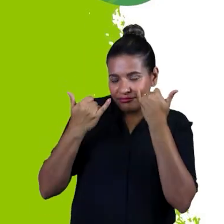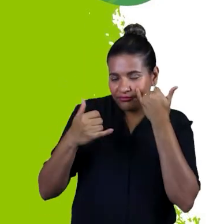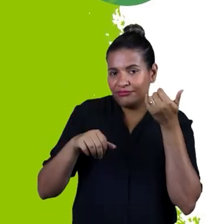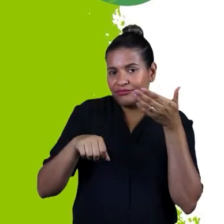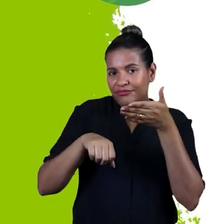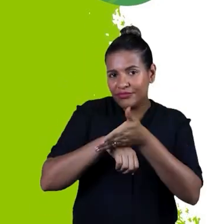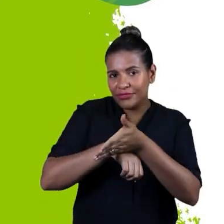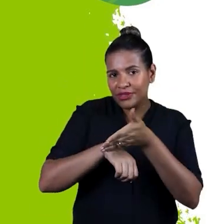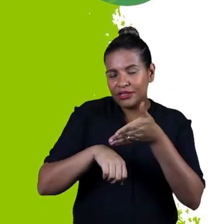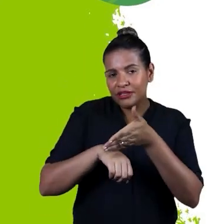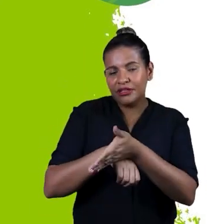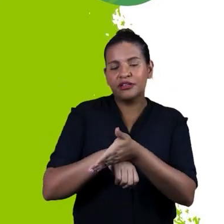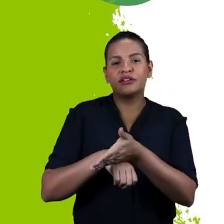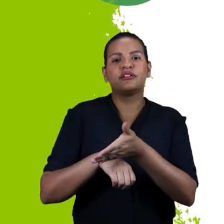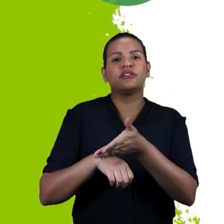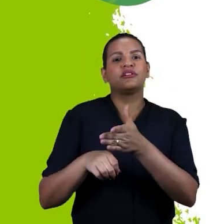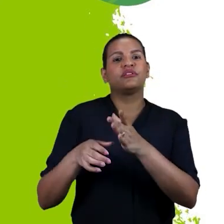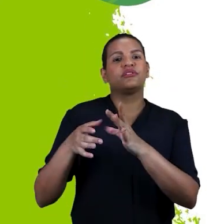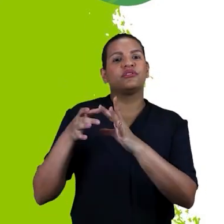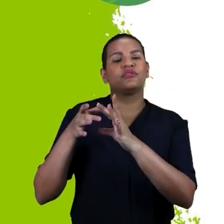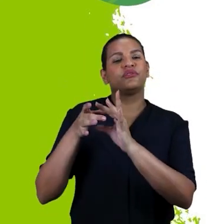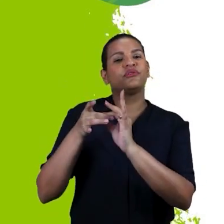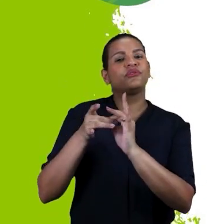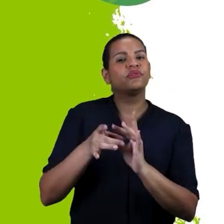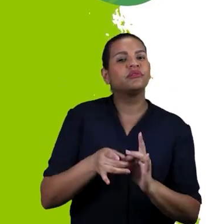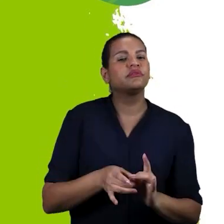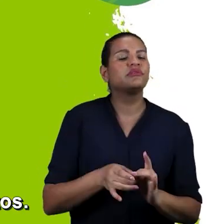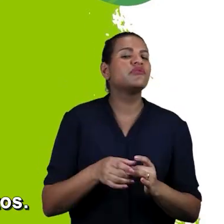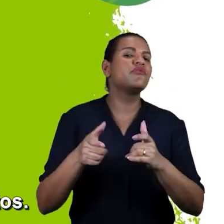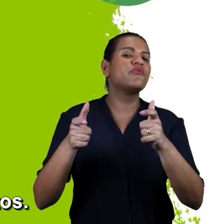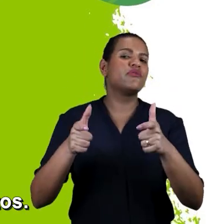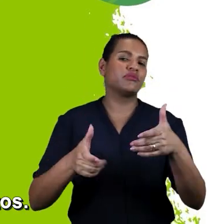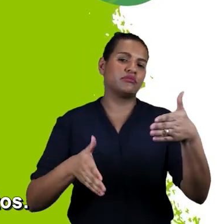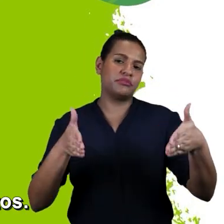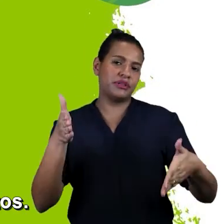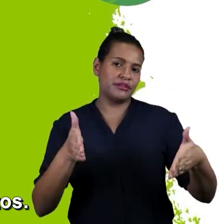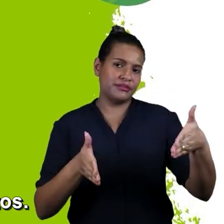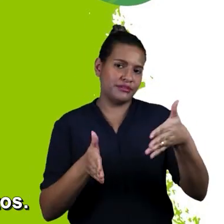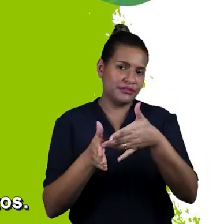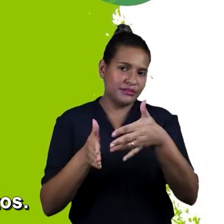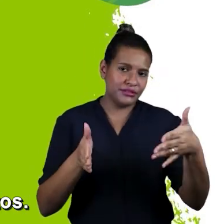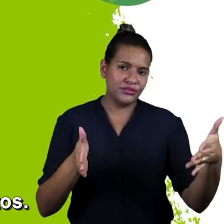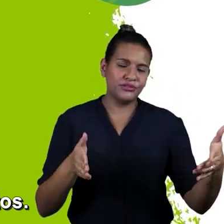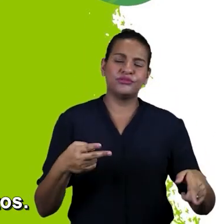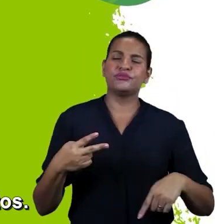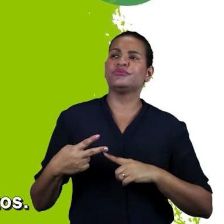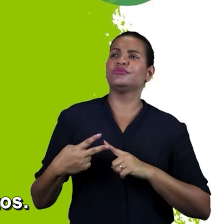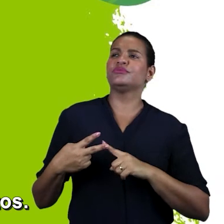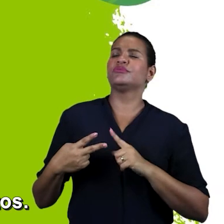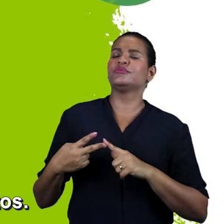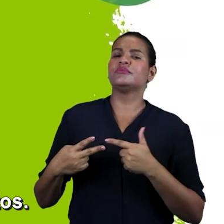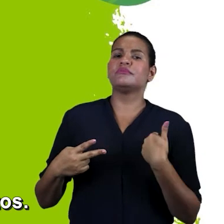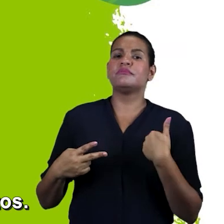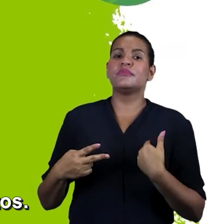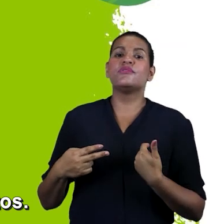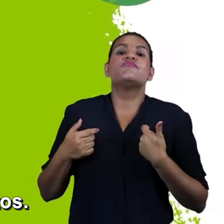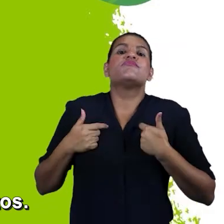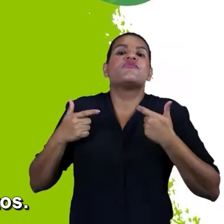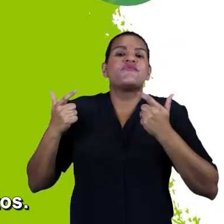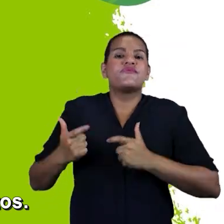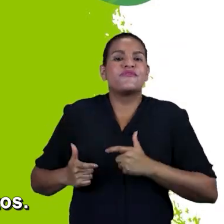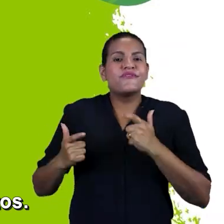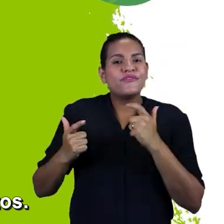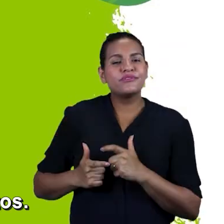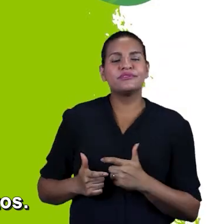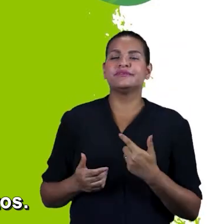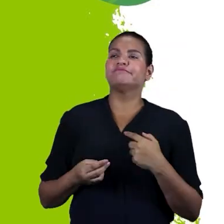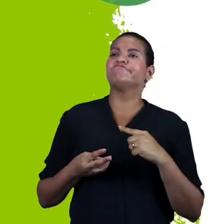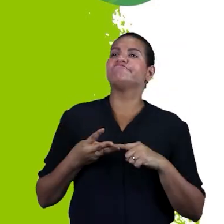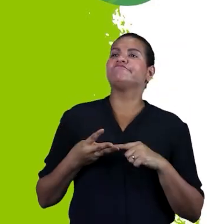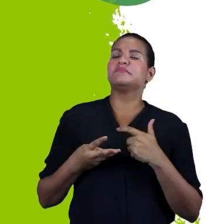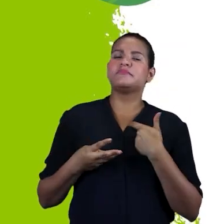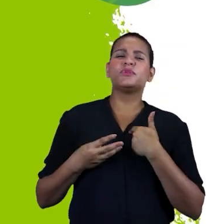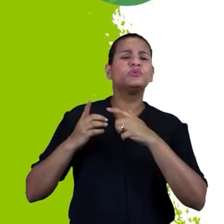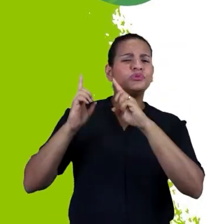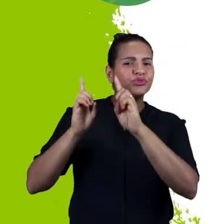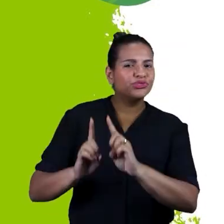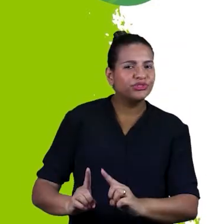você conseguir acessar informações relacionadas ao contexto em que você está, aos seus